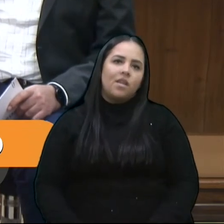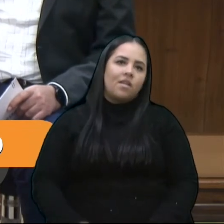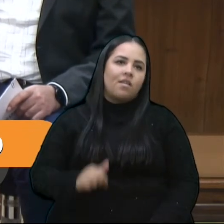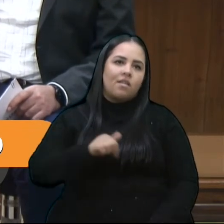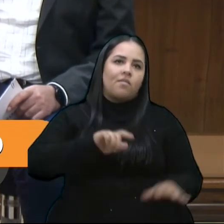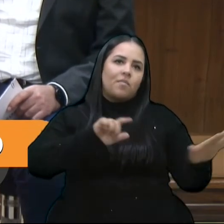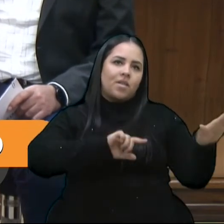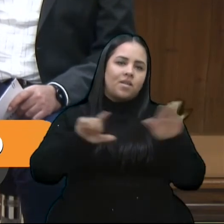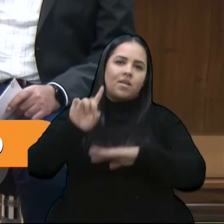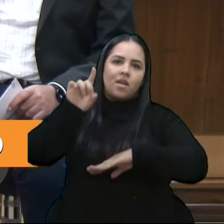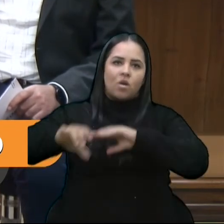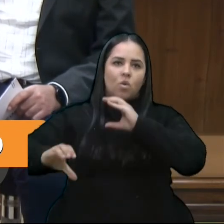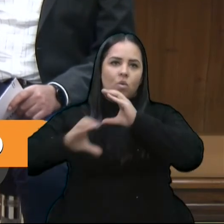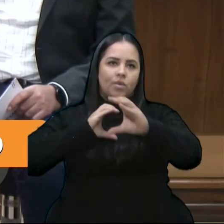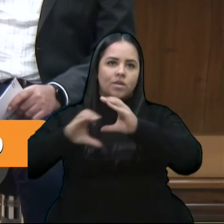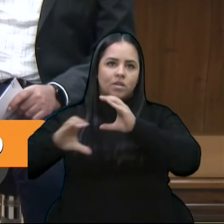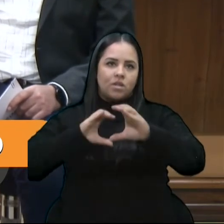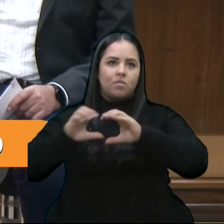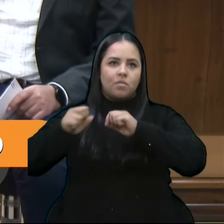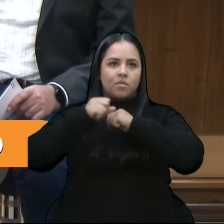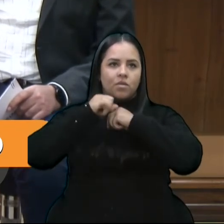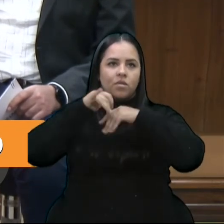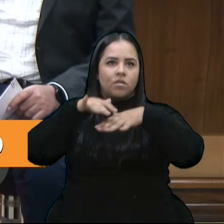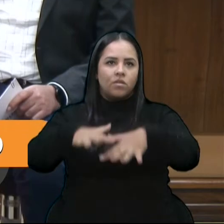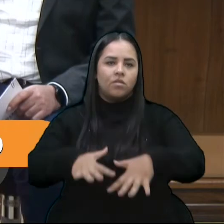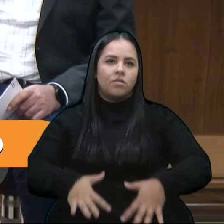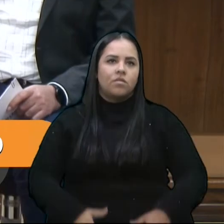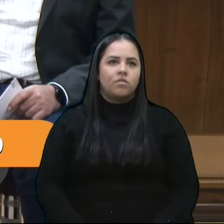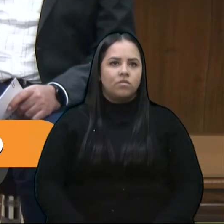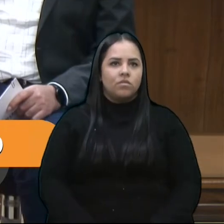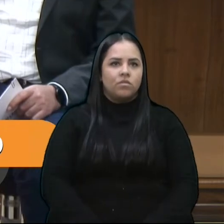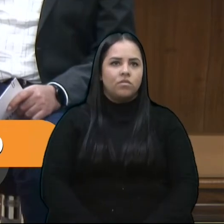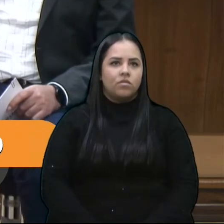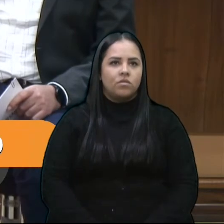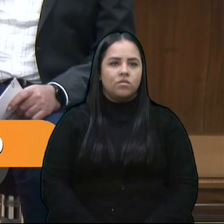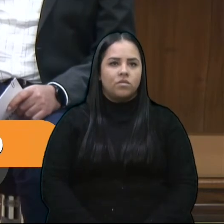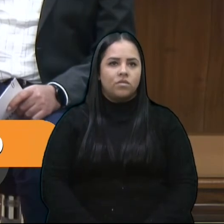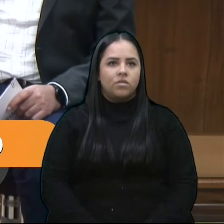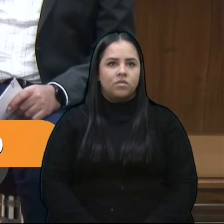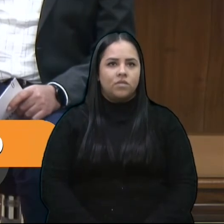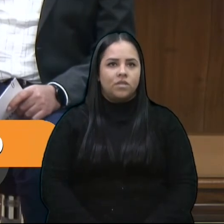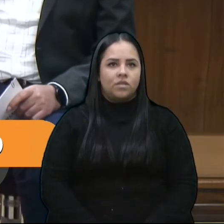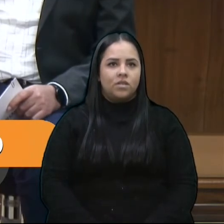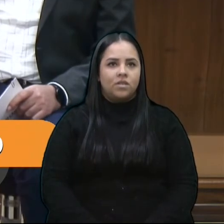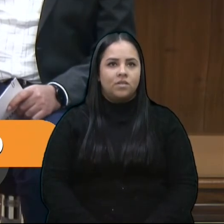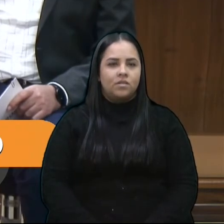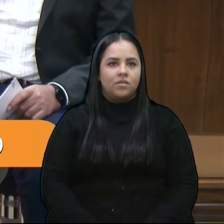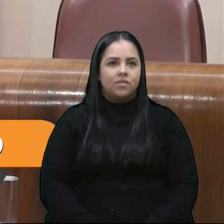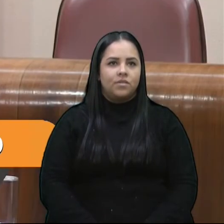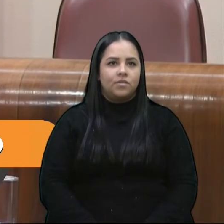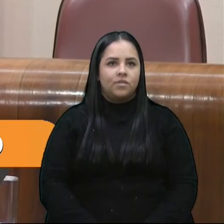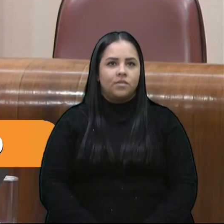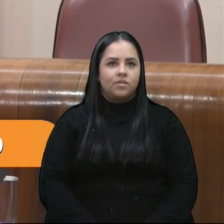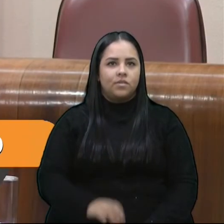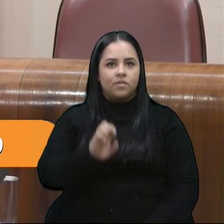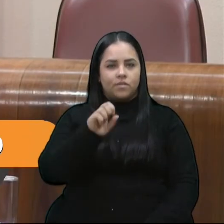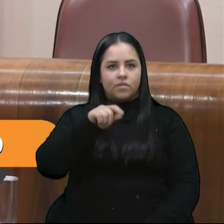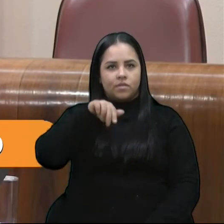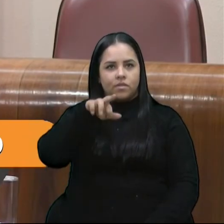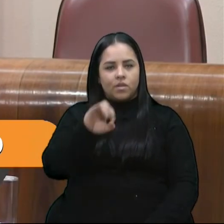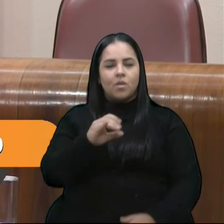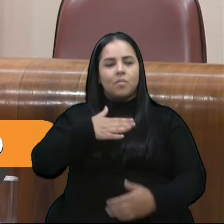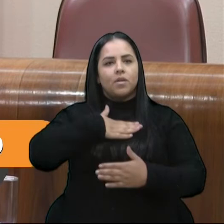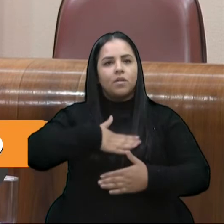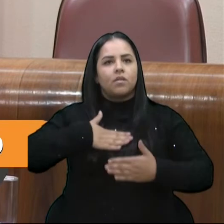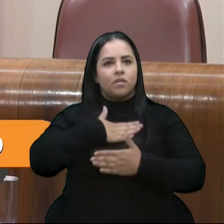é a comunicação e pandemia. Tudo a ver com essa última pergunta, né, para onde vamos? Evandro, prazer revê-lo,